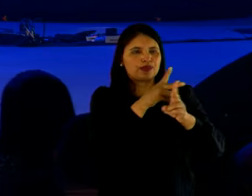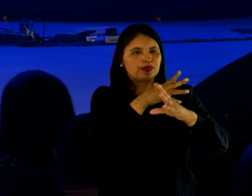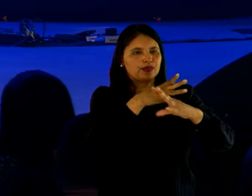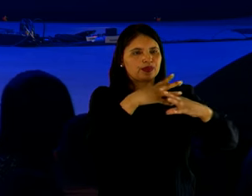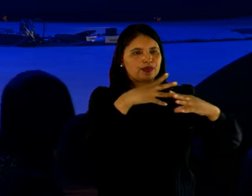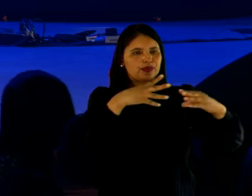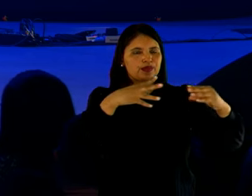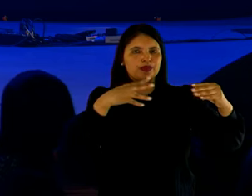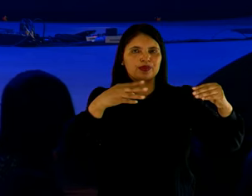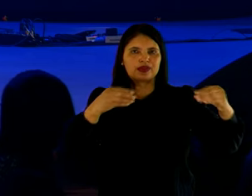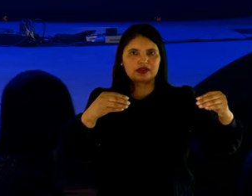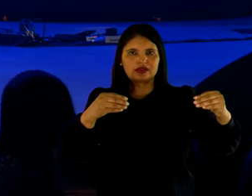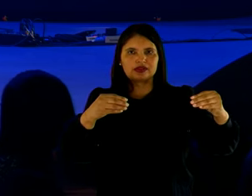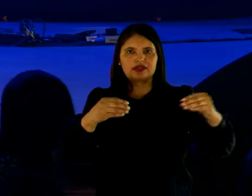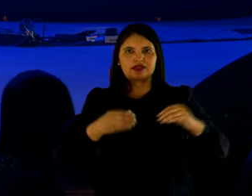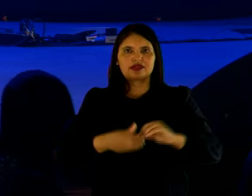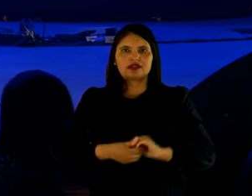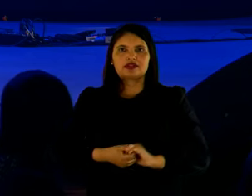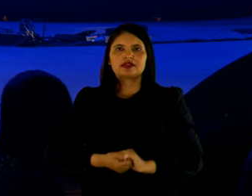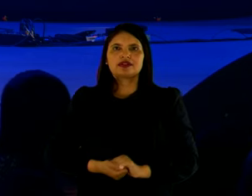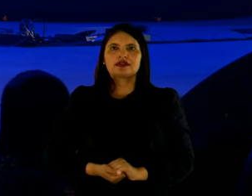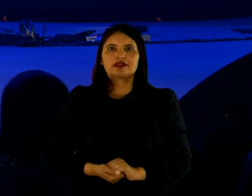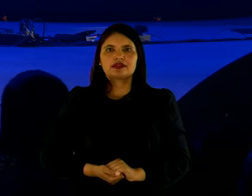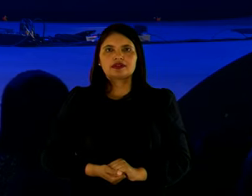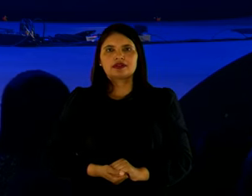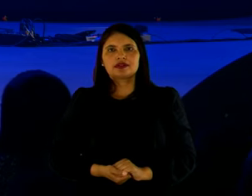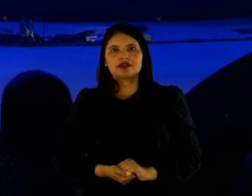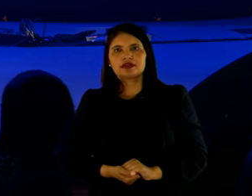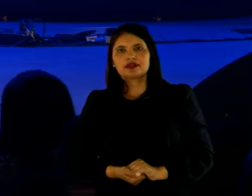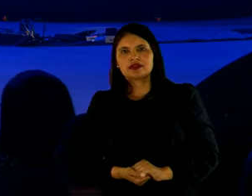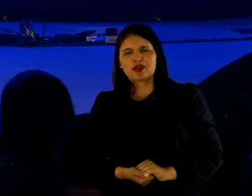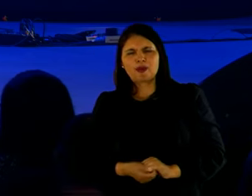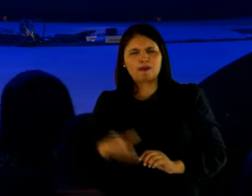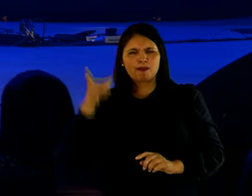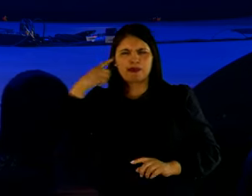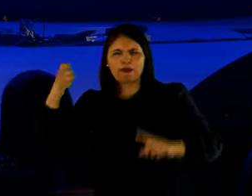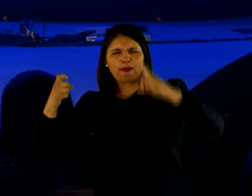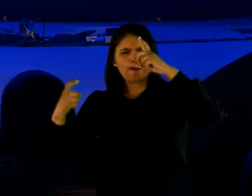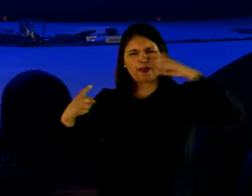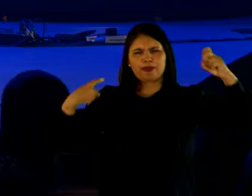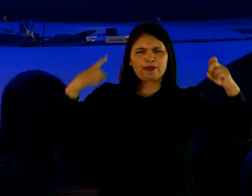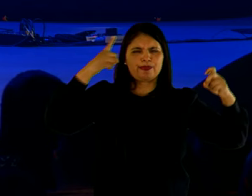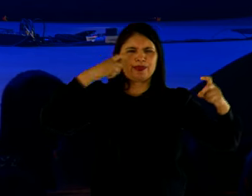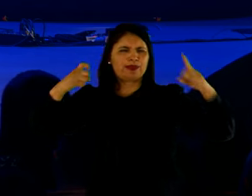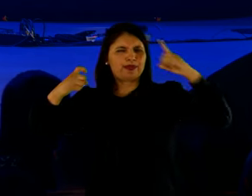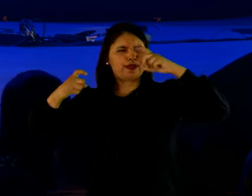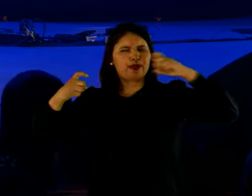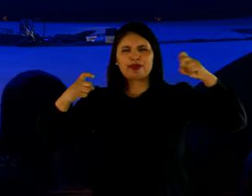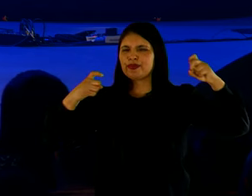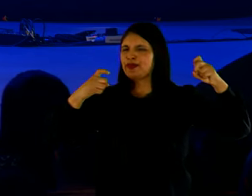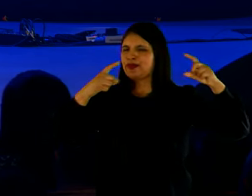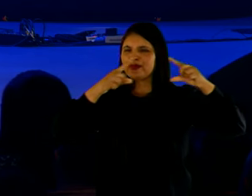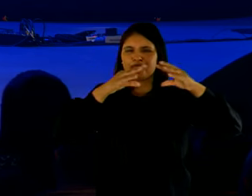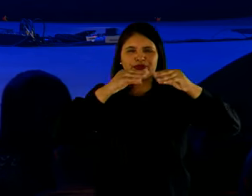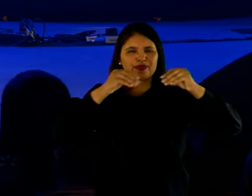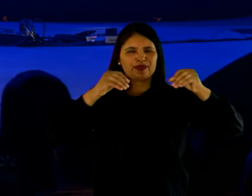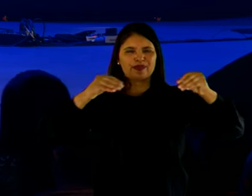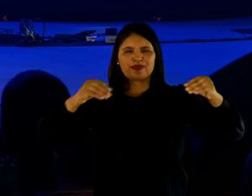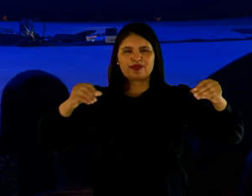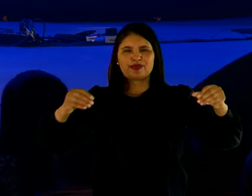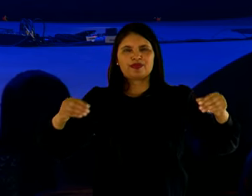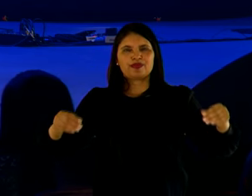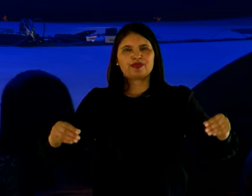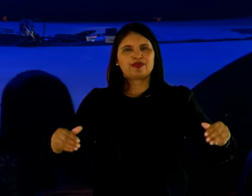Aquele mar revolto, aquela ventania, aquele barulho de madeira do navio querendo rachar, acabou,